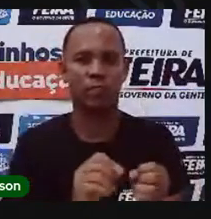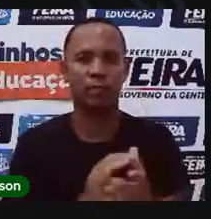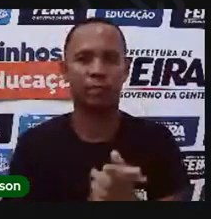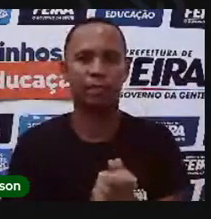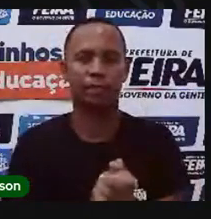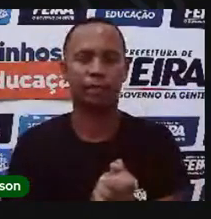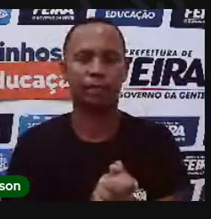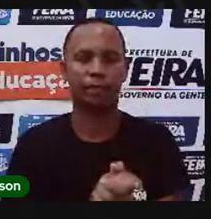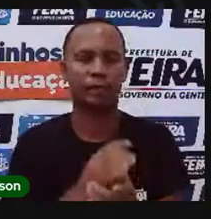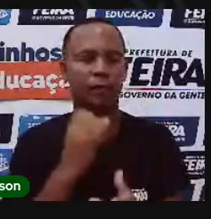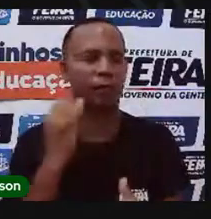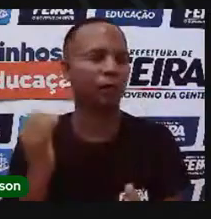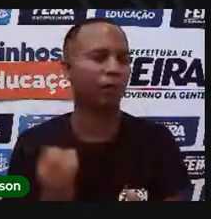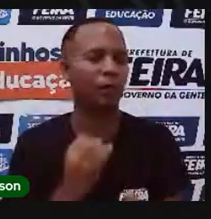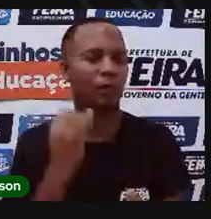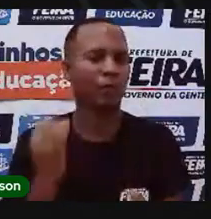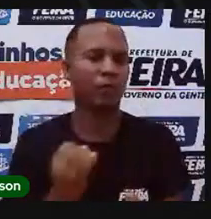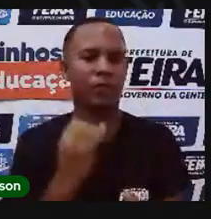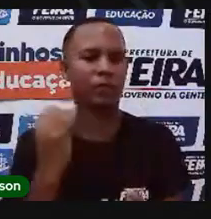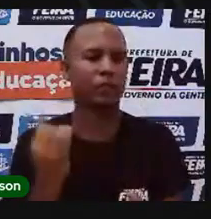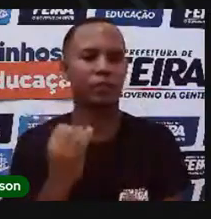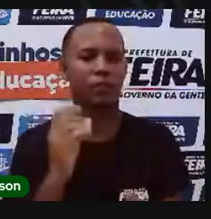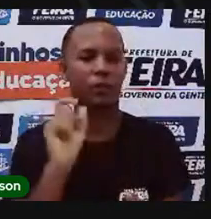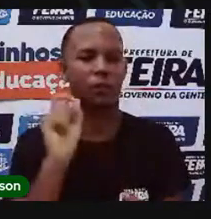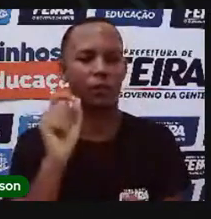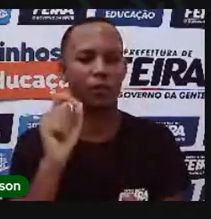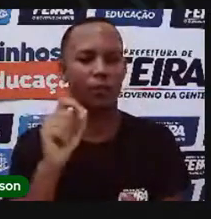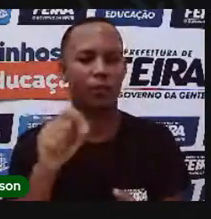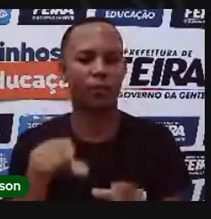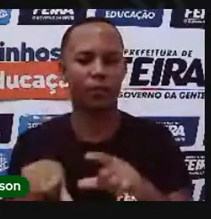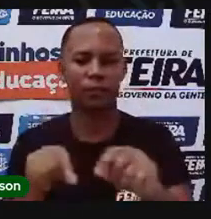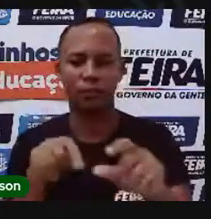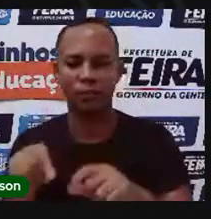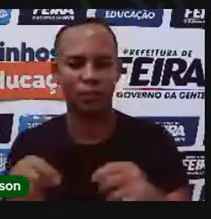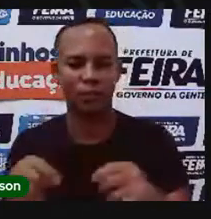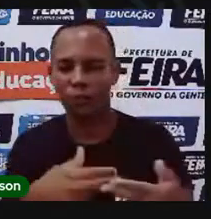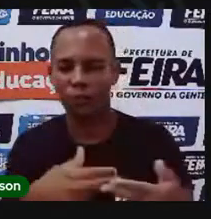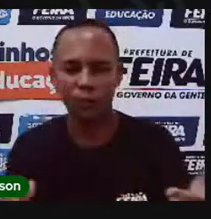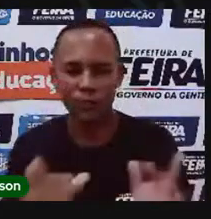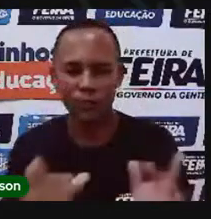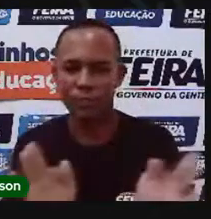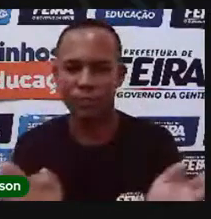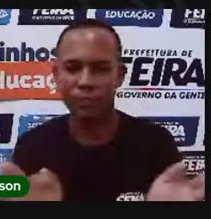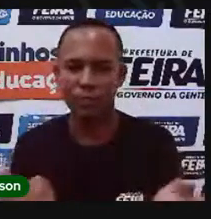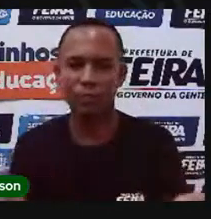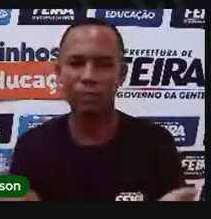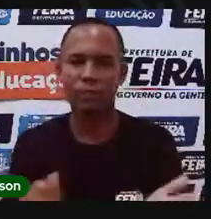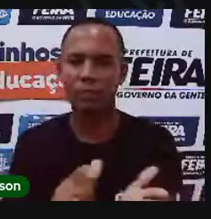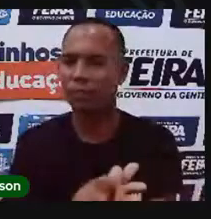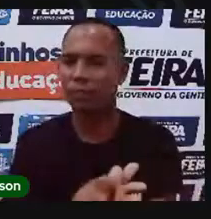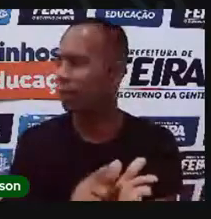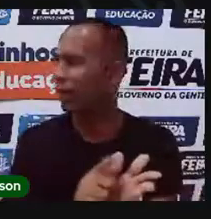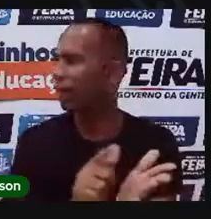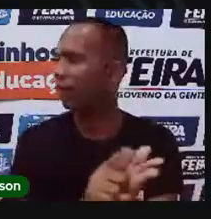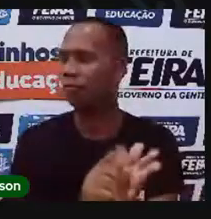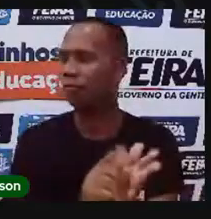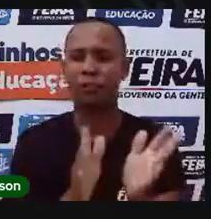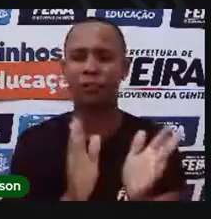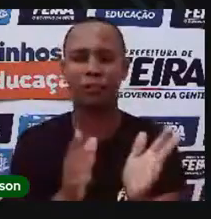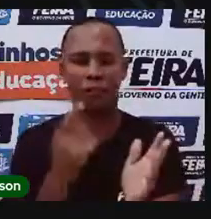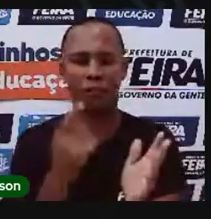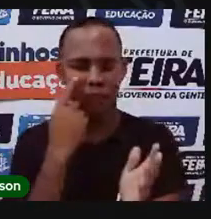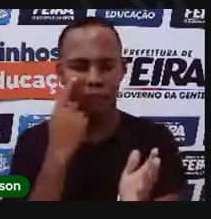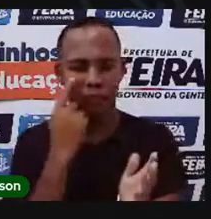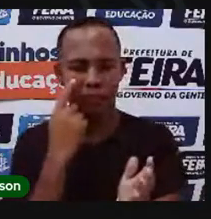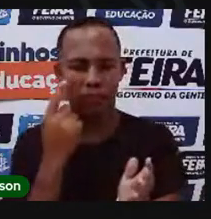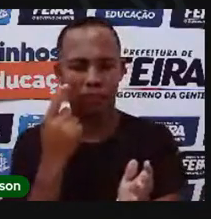pegar o importante também é o reaproveitamento. A Pró vai pegar uma folha de ofício aqui, que já foi utilizada, tá vendo?